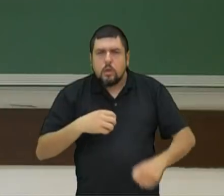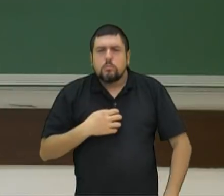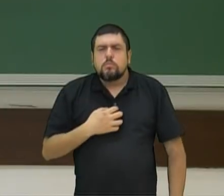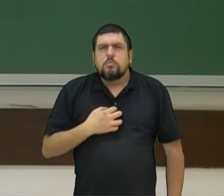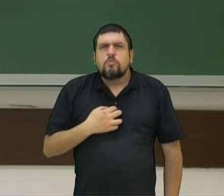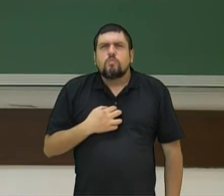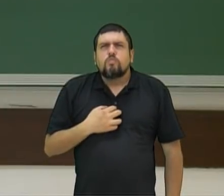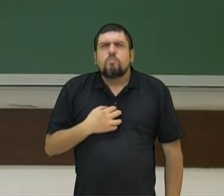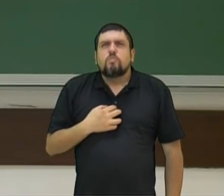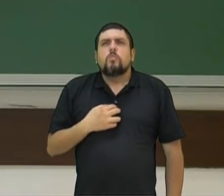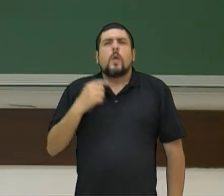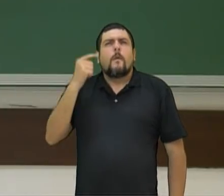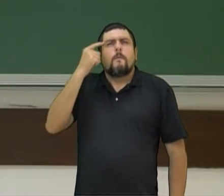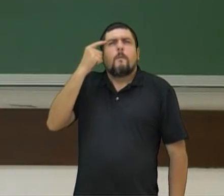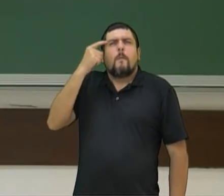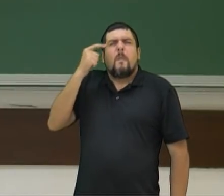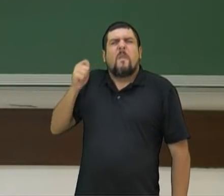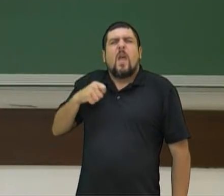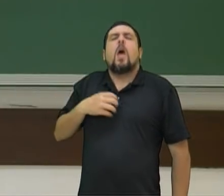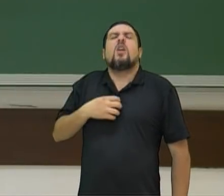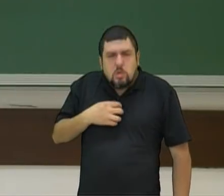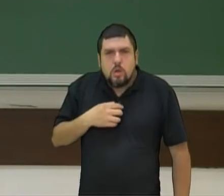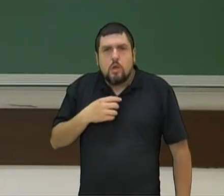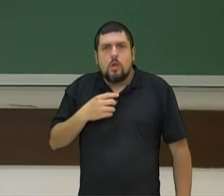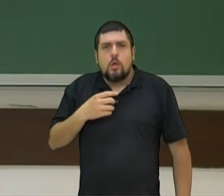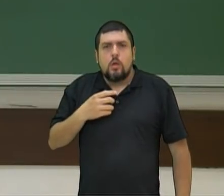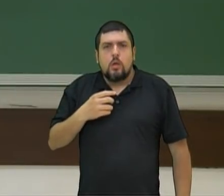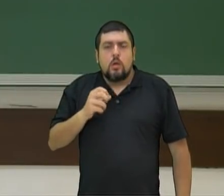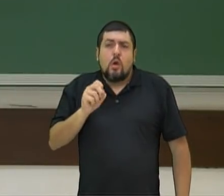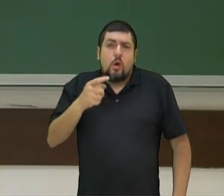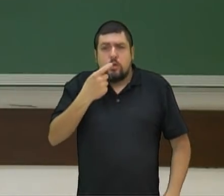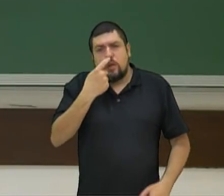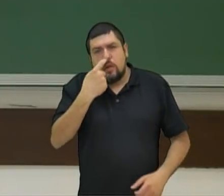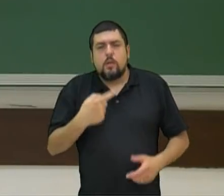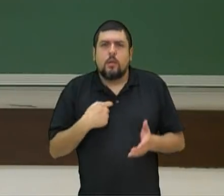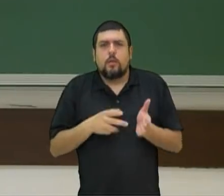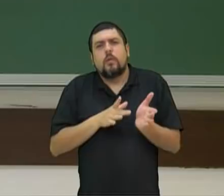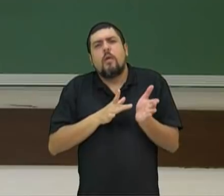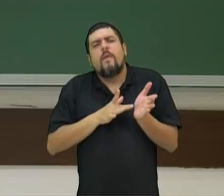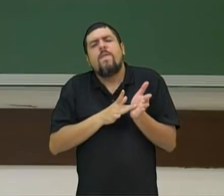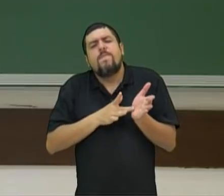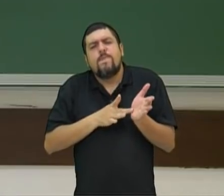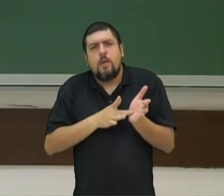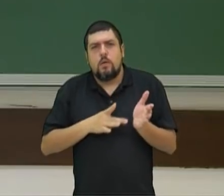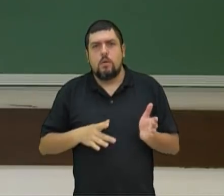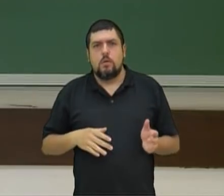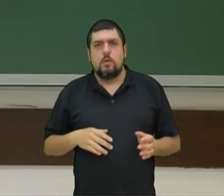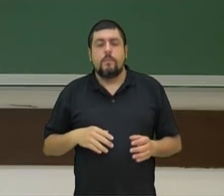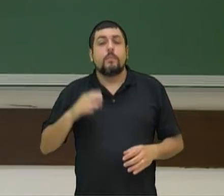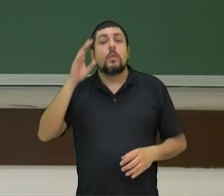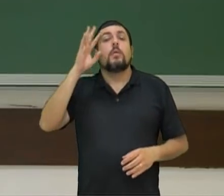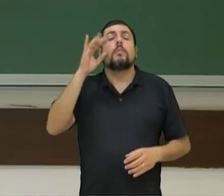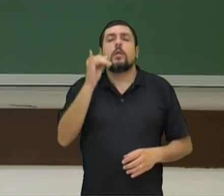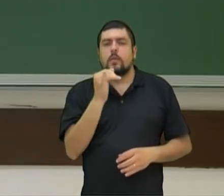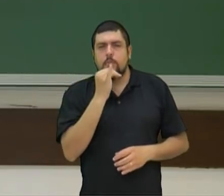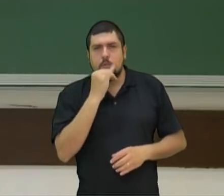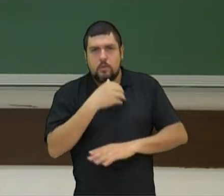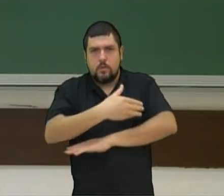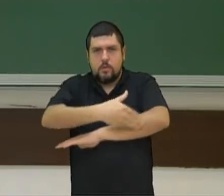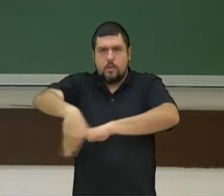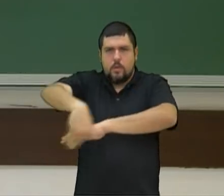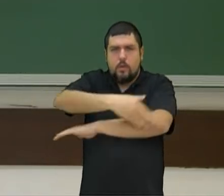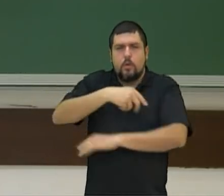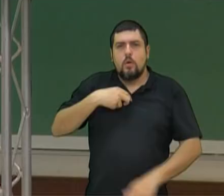Tchum! Eu fiz, mas é forçado. Eu simulei um espirro. Vamos dizer que você está andando e